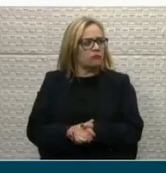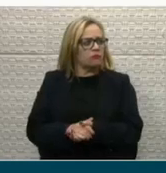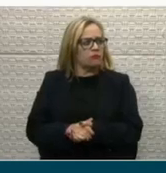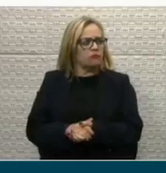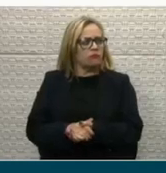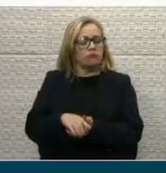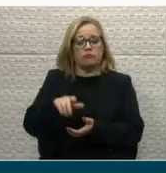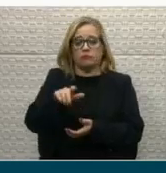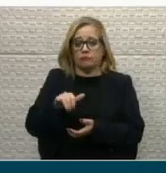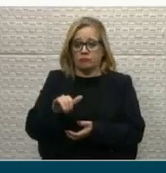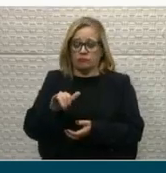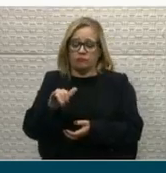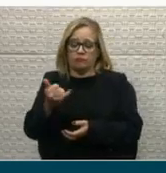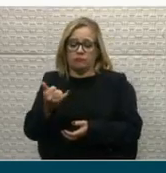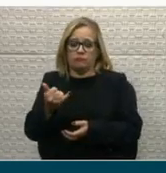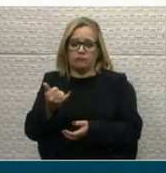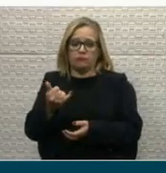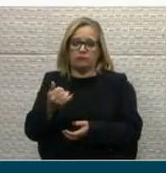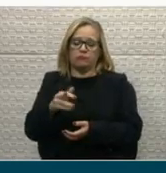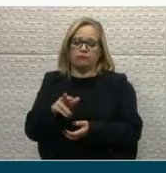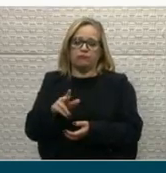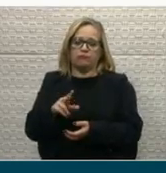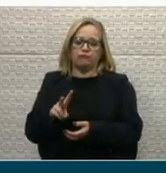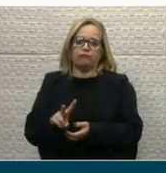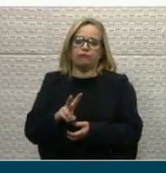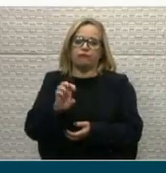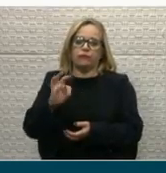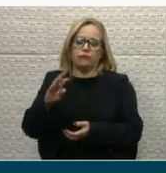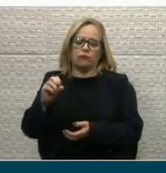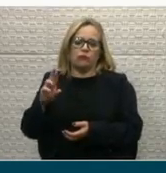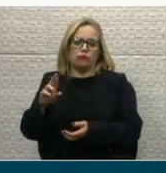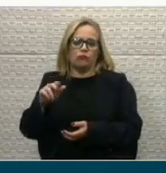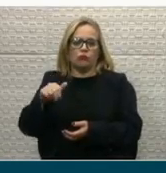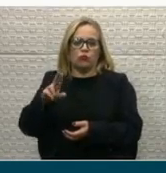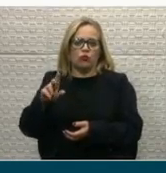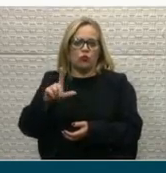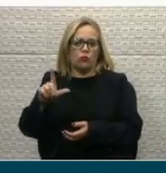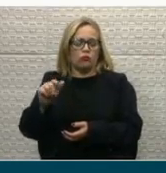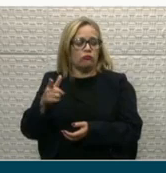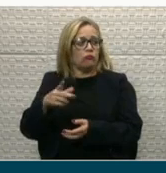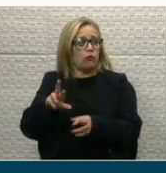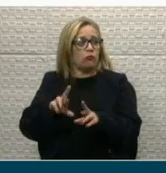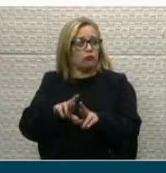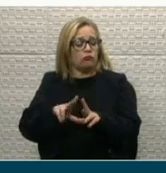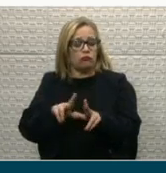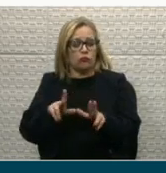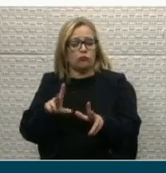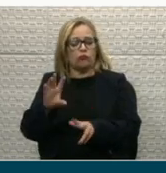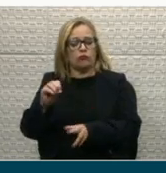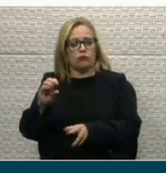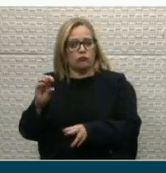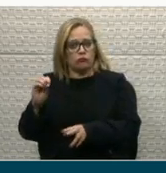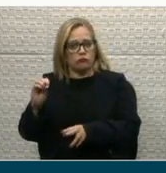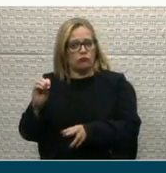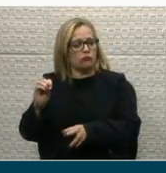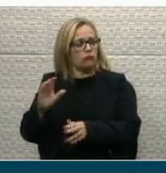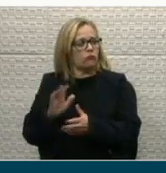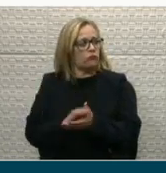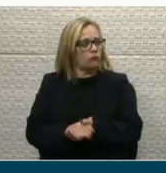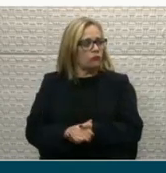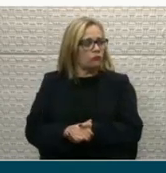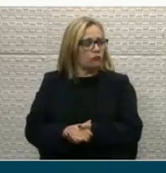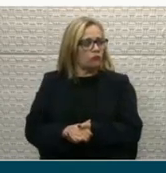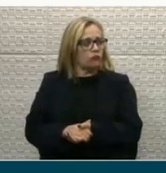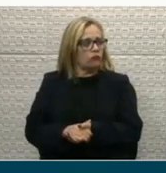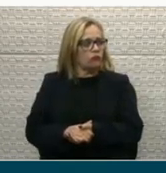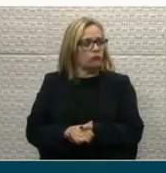xy seja um vetor não nulo, então ele precisa ser diferente do vetor 0, 0. Então eu quero